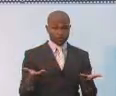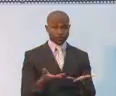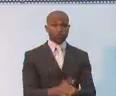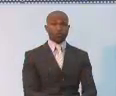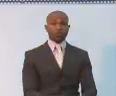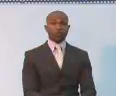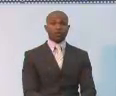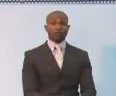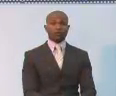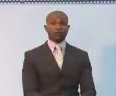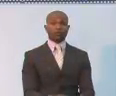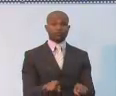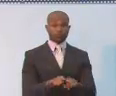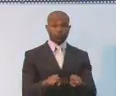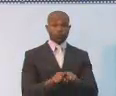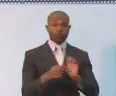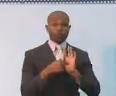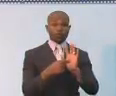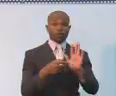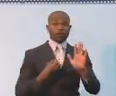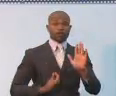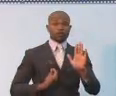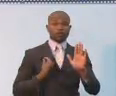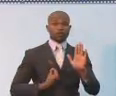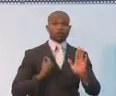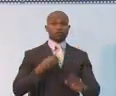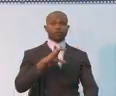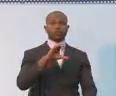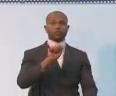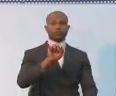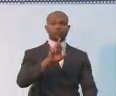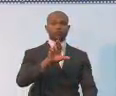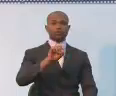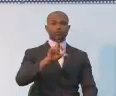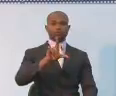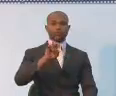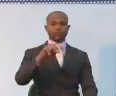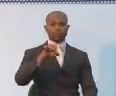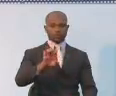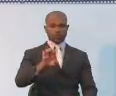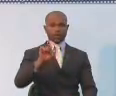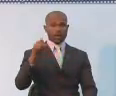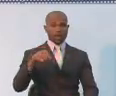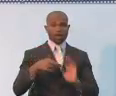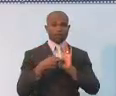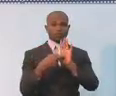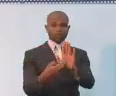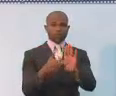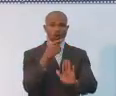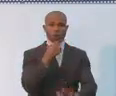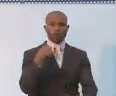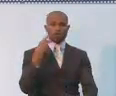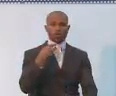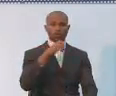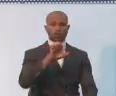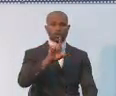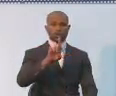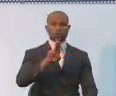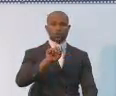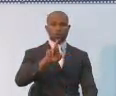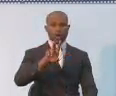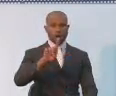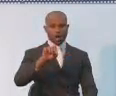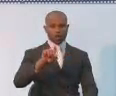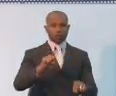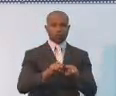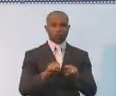É, consignar a presença também da Caroline Manga, representando o vereador Eduardo Carneiro, e